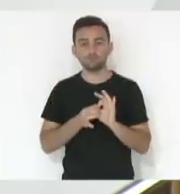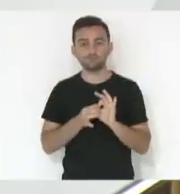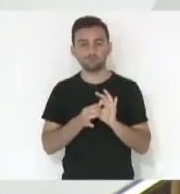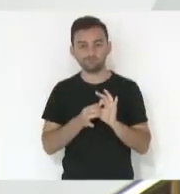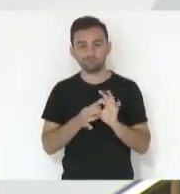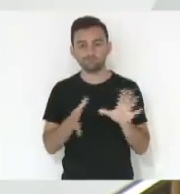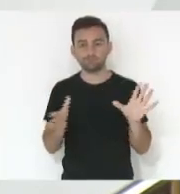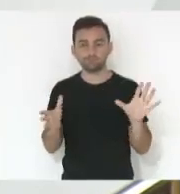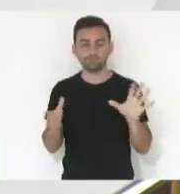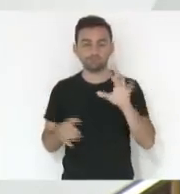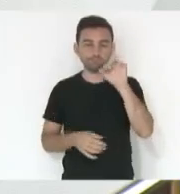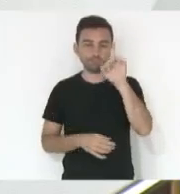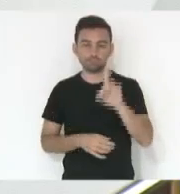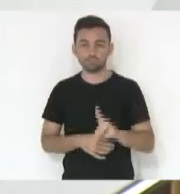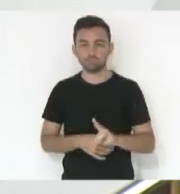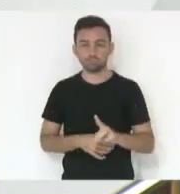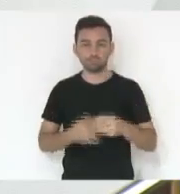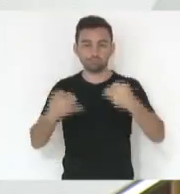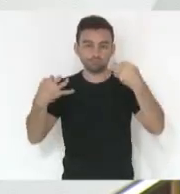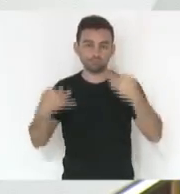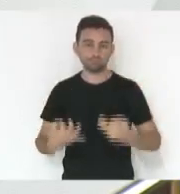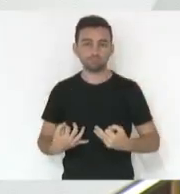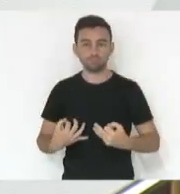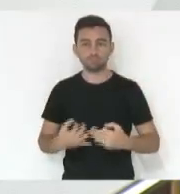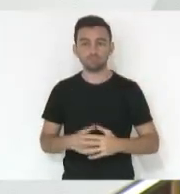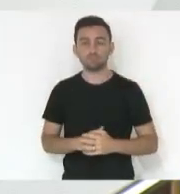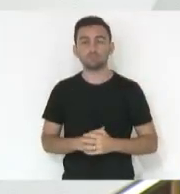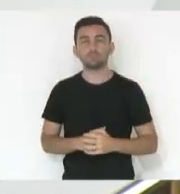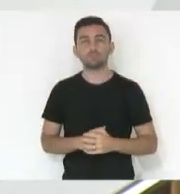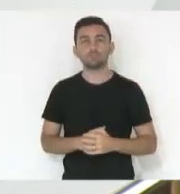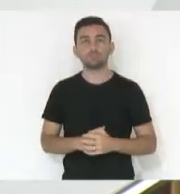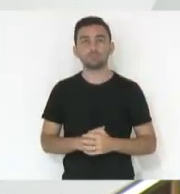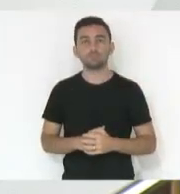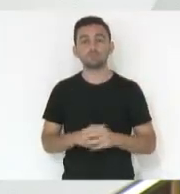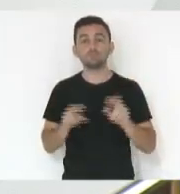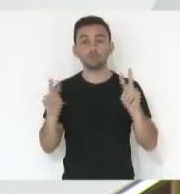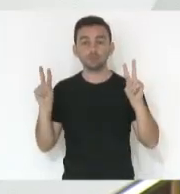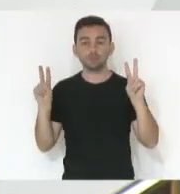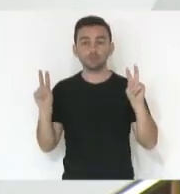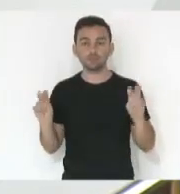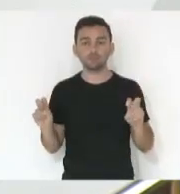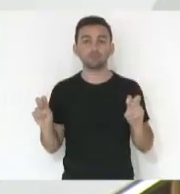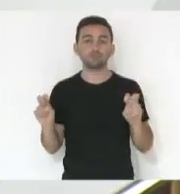libertado pelo direito e pela justiça. Então, um tema